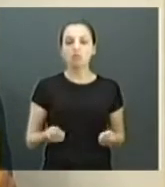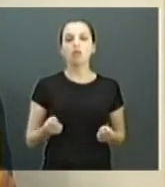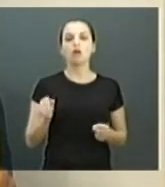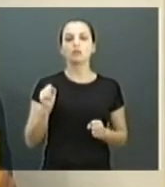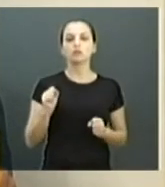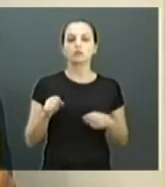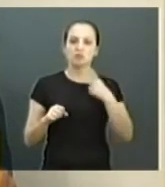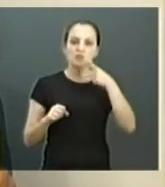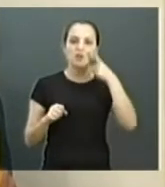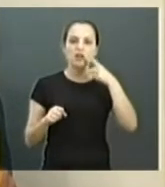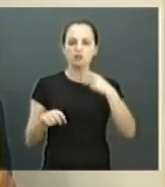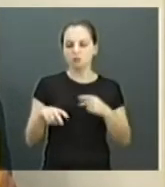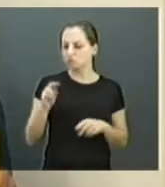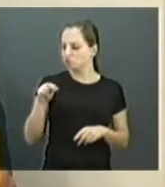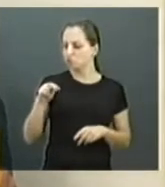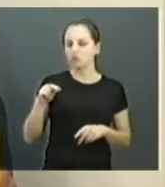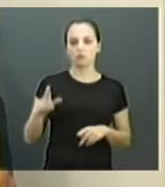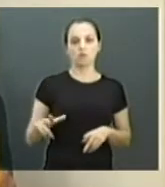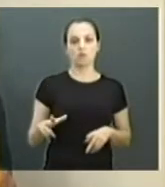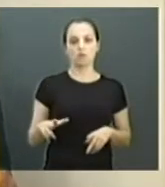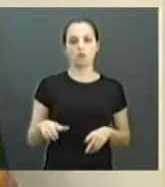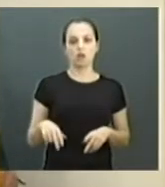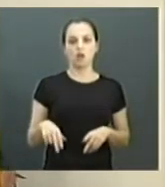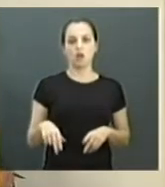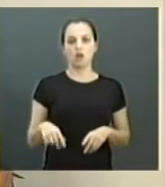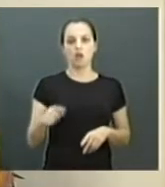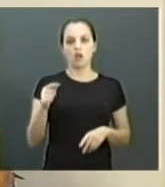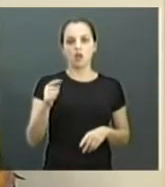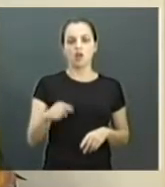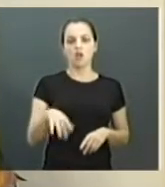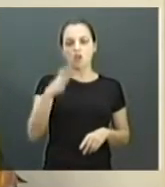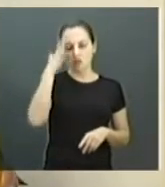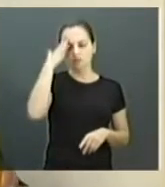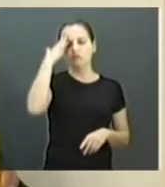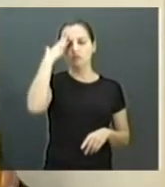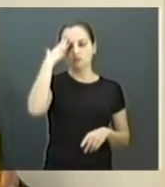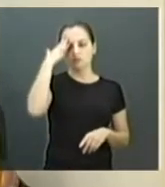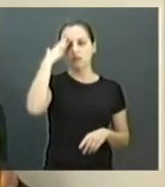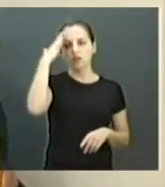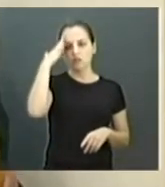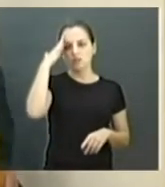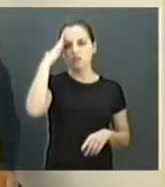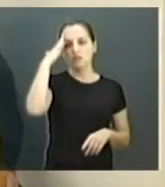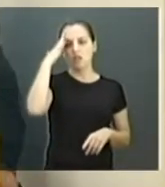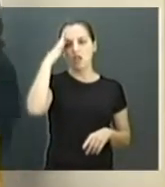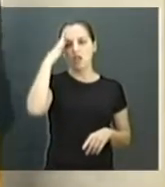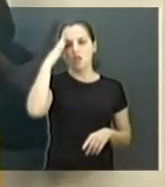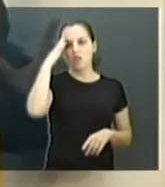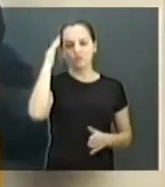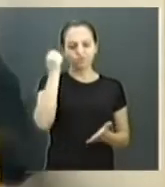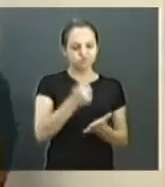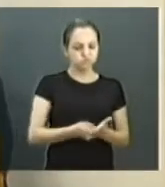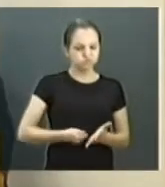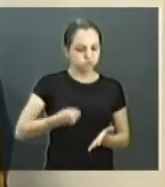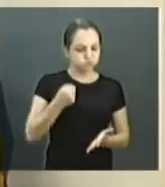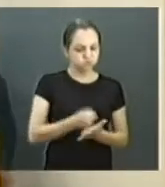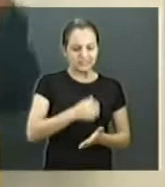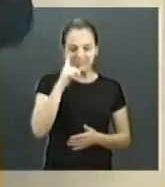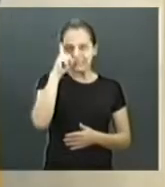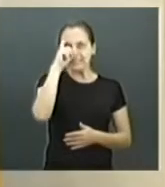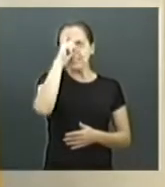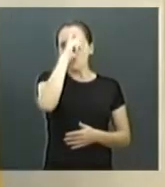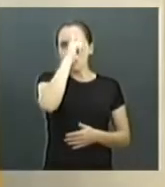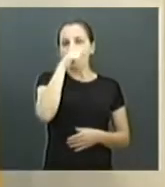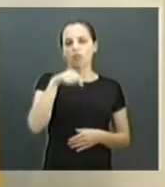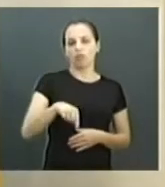aqui olhando nos olhos. Para nenhum, porque eu sei como foi duro para cada um chegar aqui. E cagões com certeza não são, porque